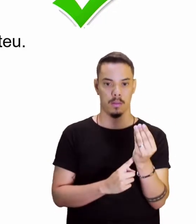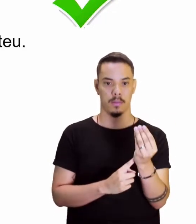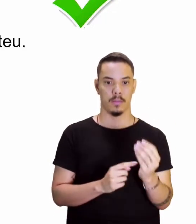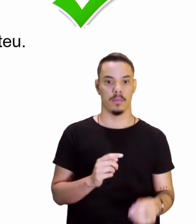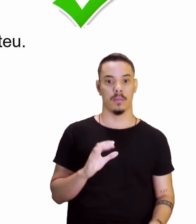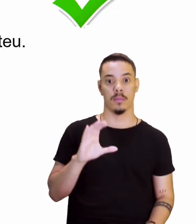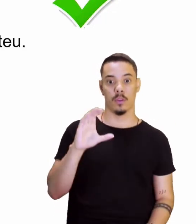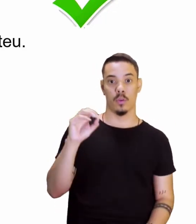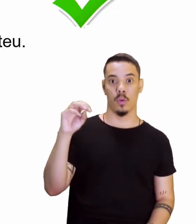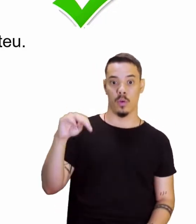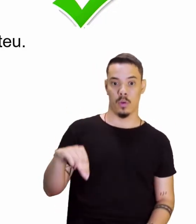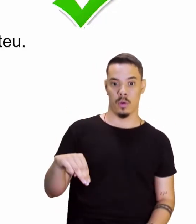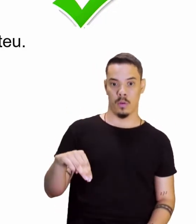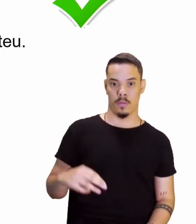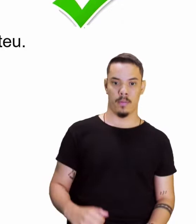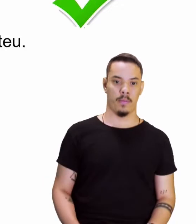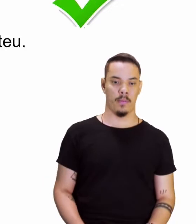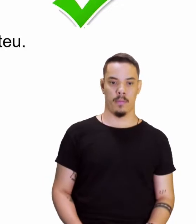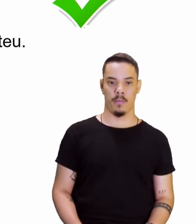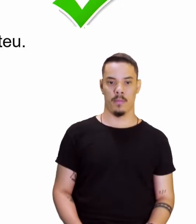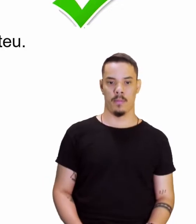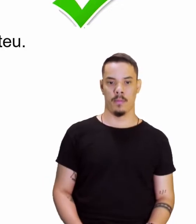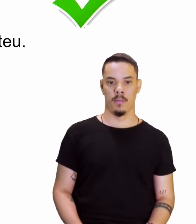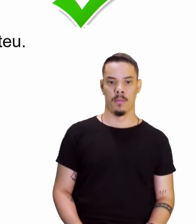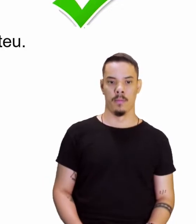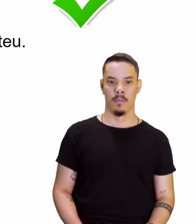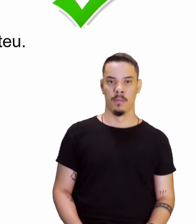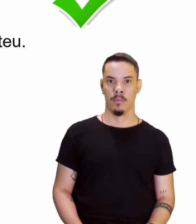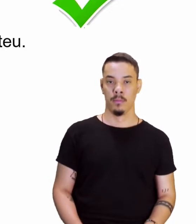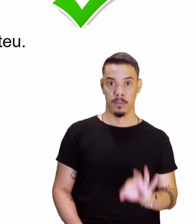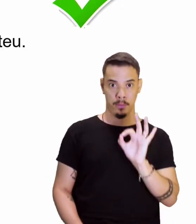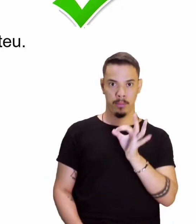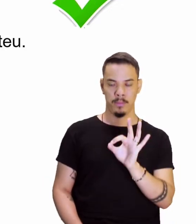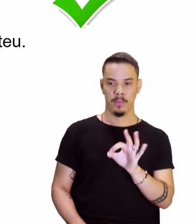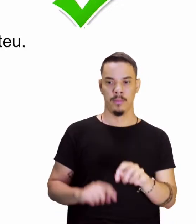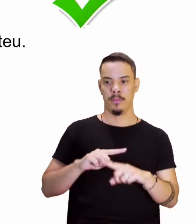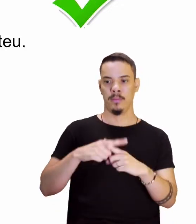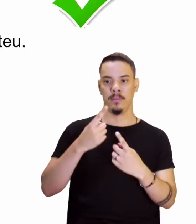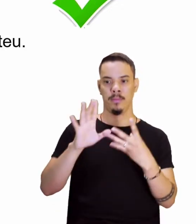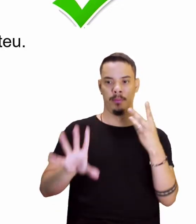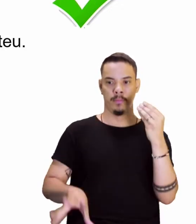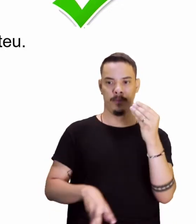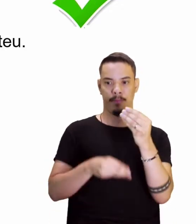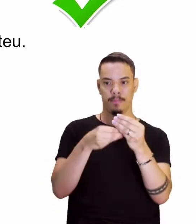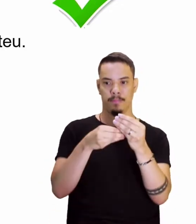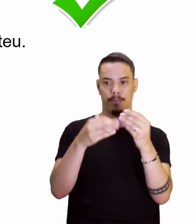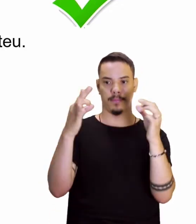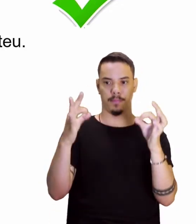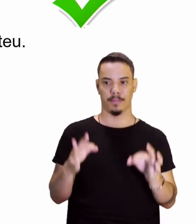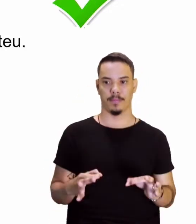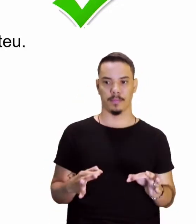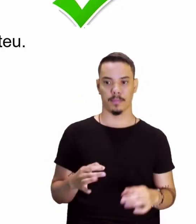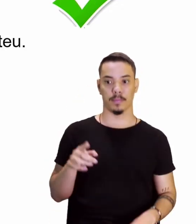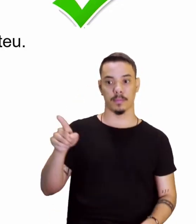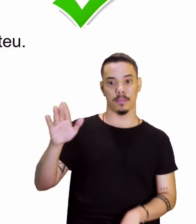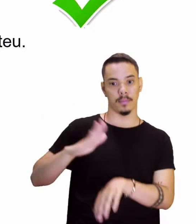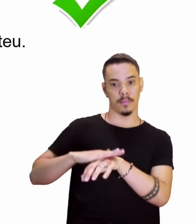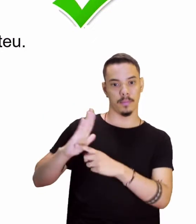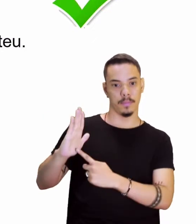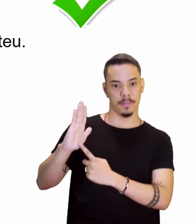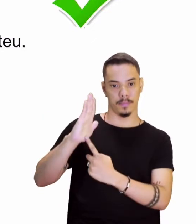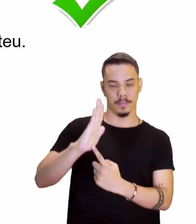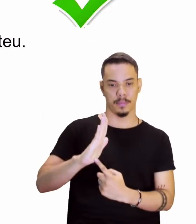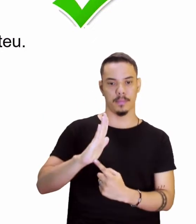o quê? A preposição com. Mas, ó como fica. Ele revela